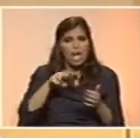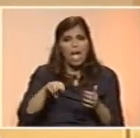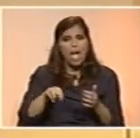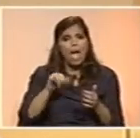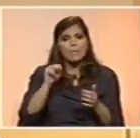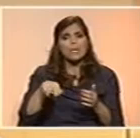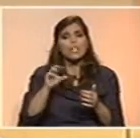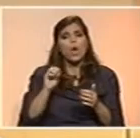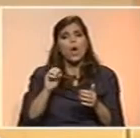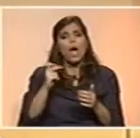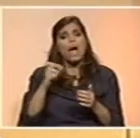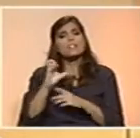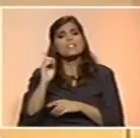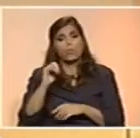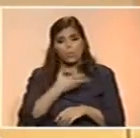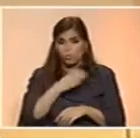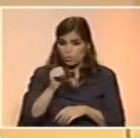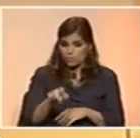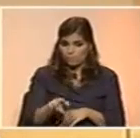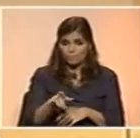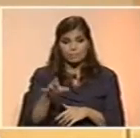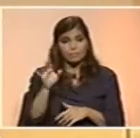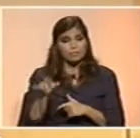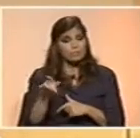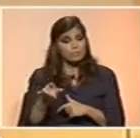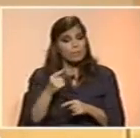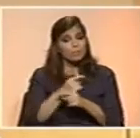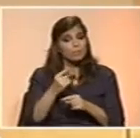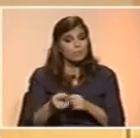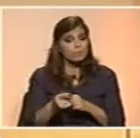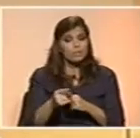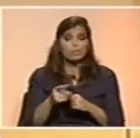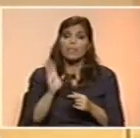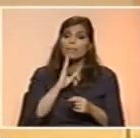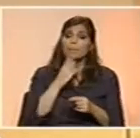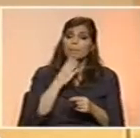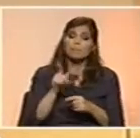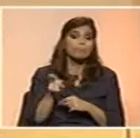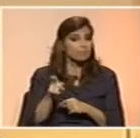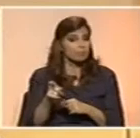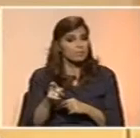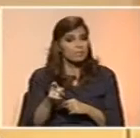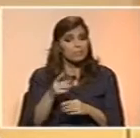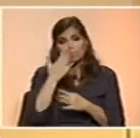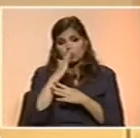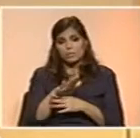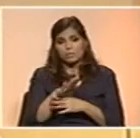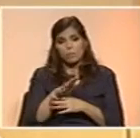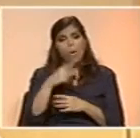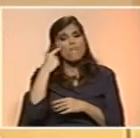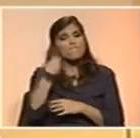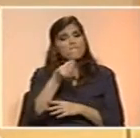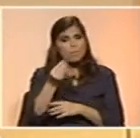completam-se, ou seja, se os cereais têm uma carência, as leguminosas vão e completam. É o caso, por exemplo, do famoso